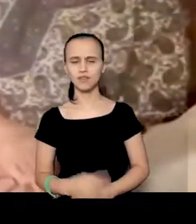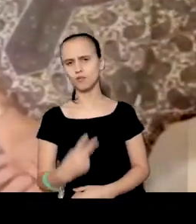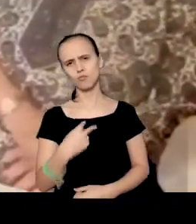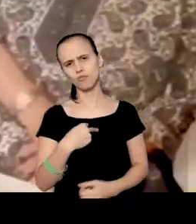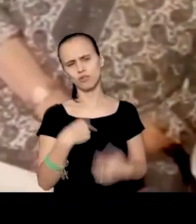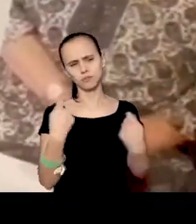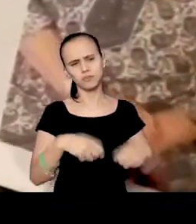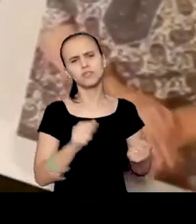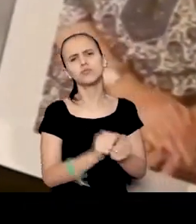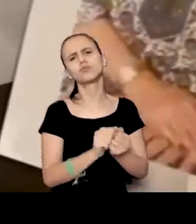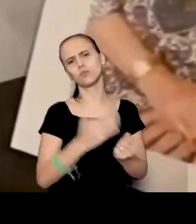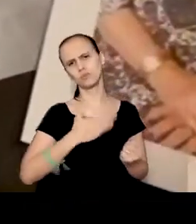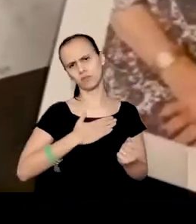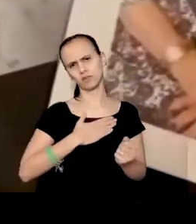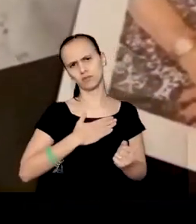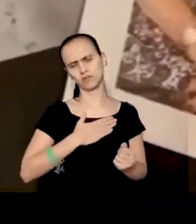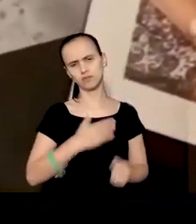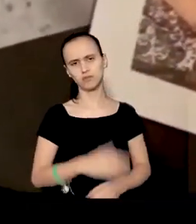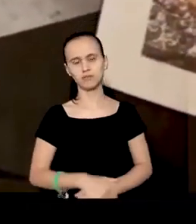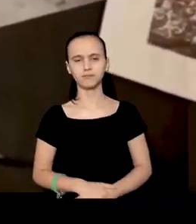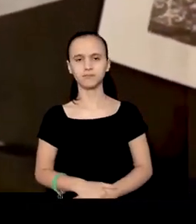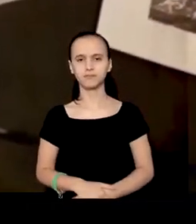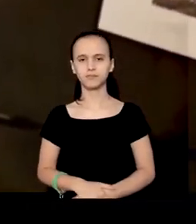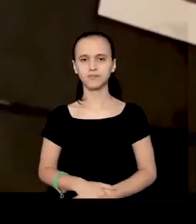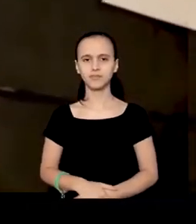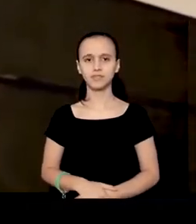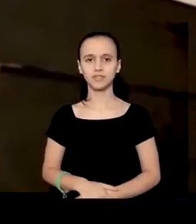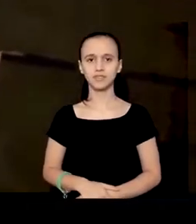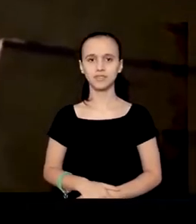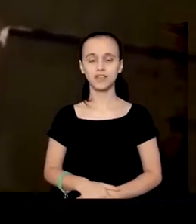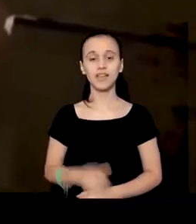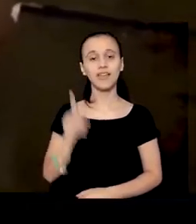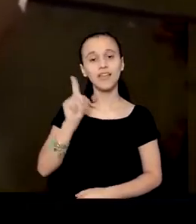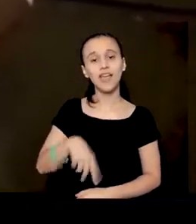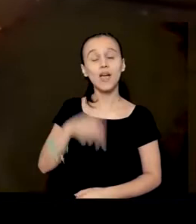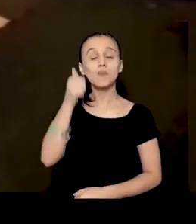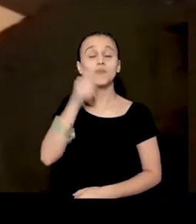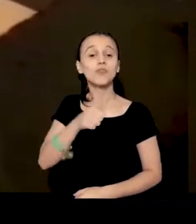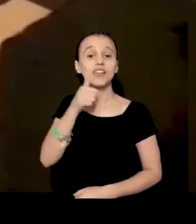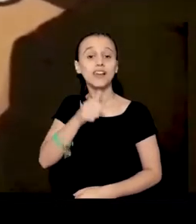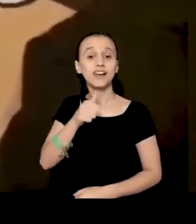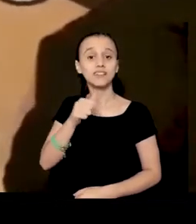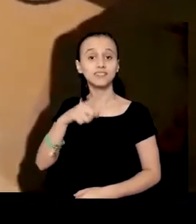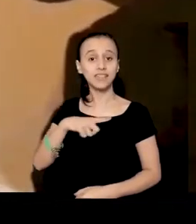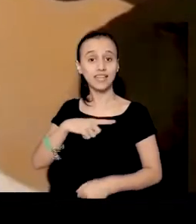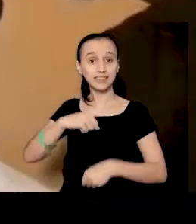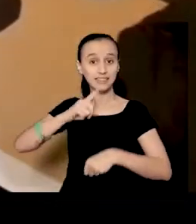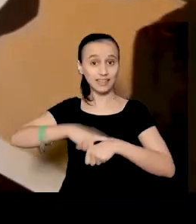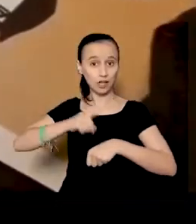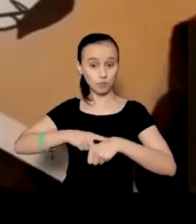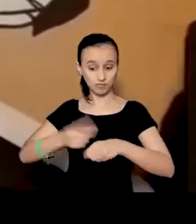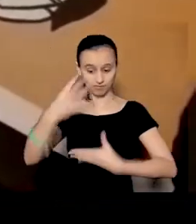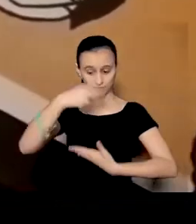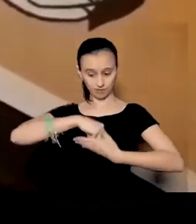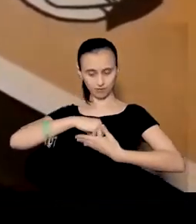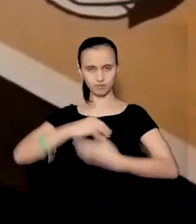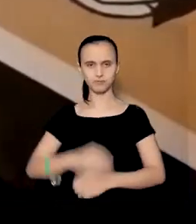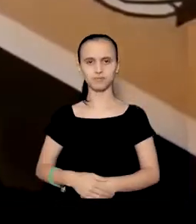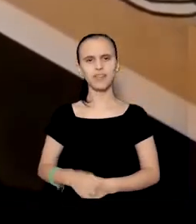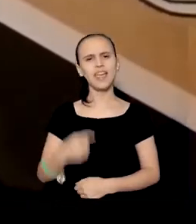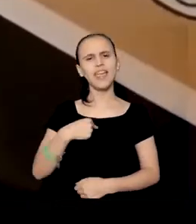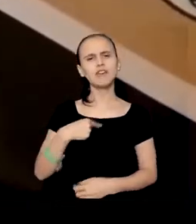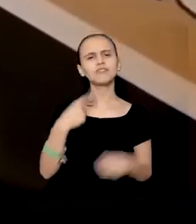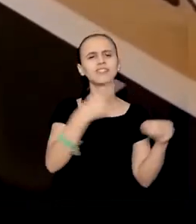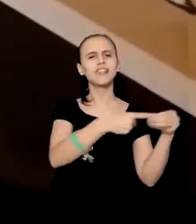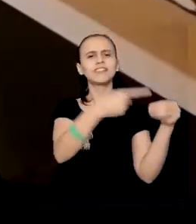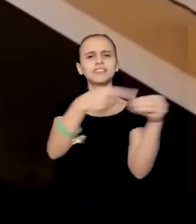Saí de casa com 17 anos para fazer faculdade. É a mulher que tem o tempo dentro dela. O ciclo dentro dela. Sempre morei em cidades diferentes. São